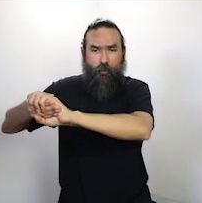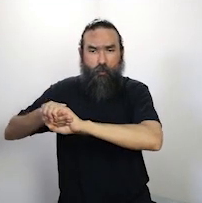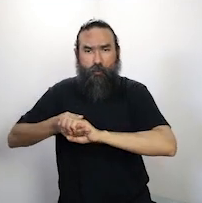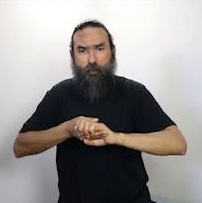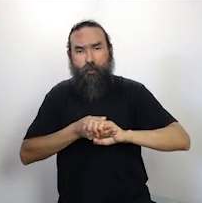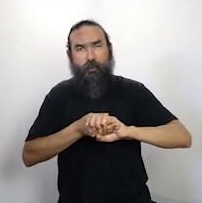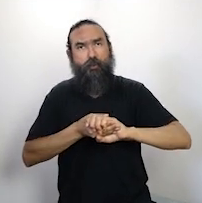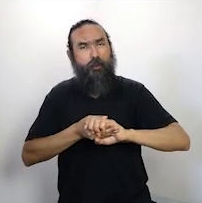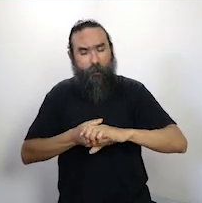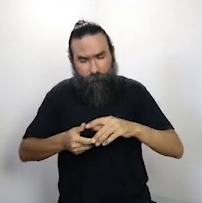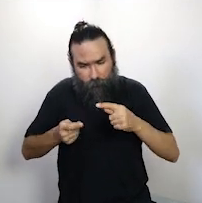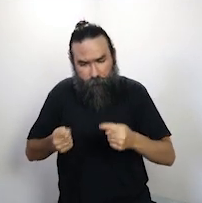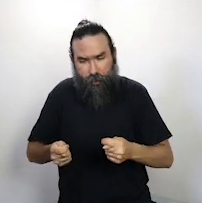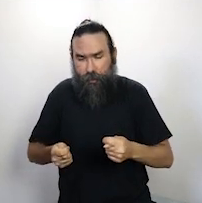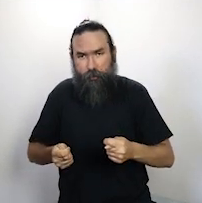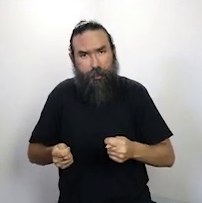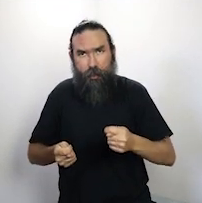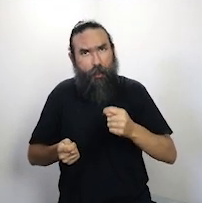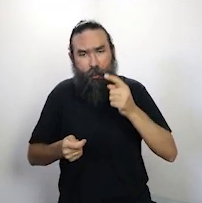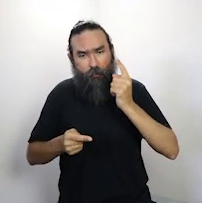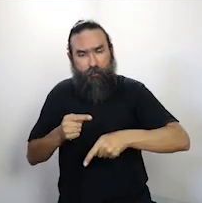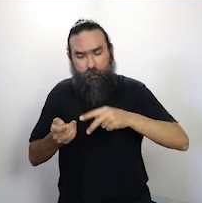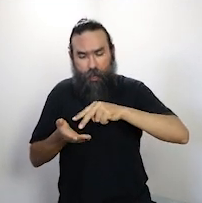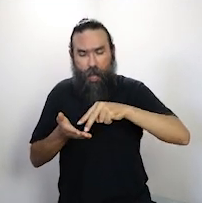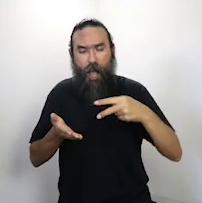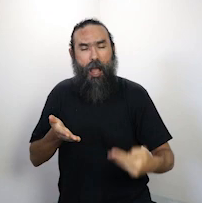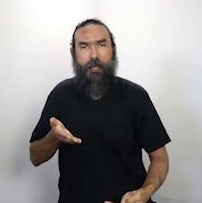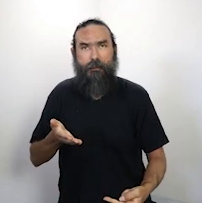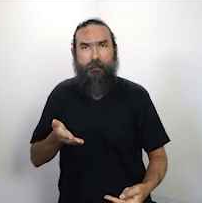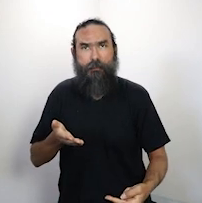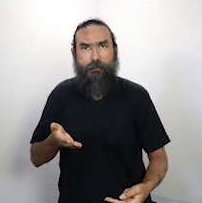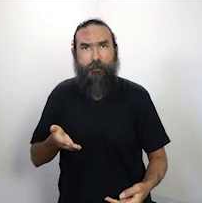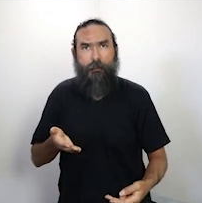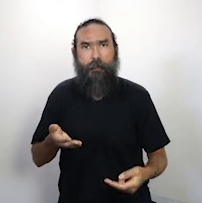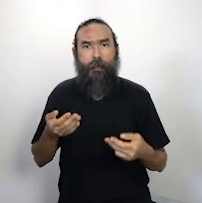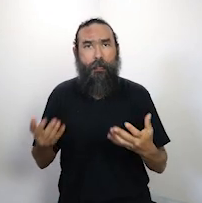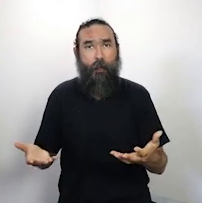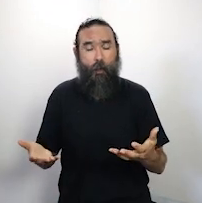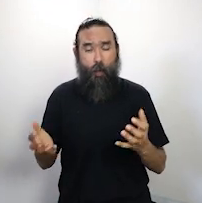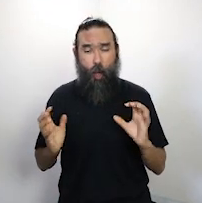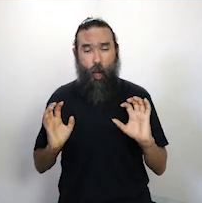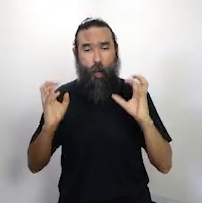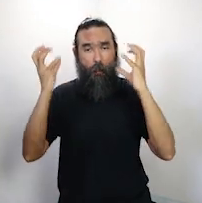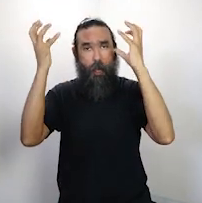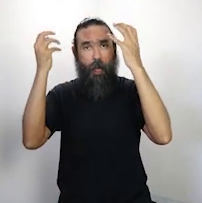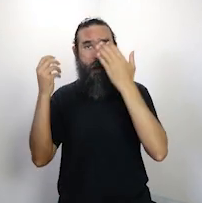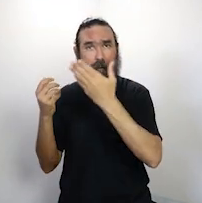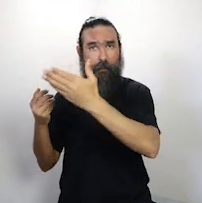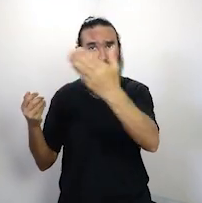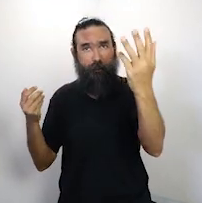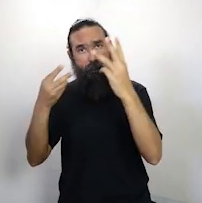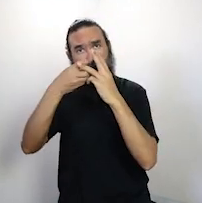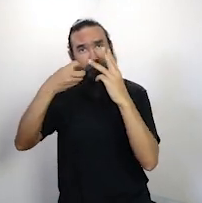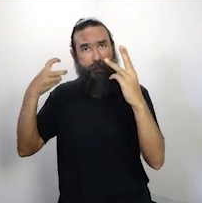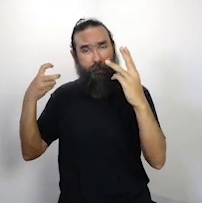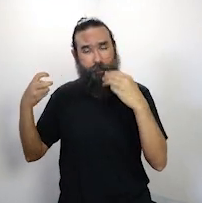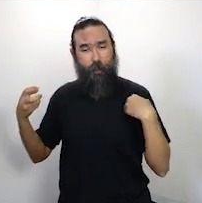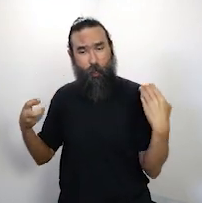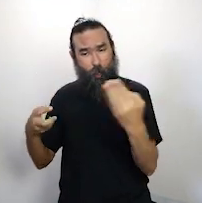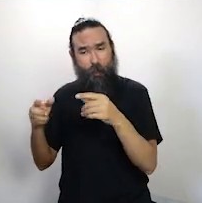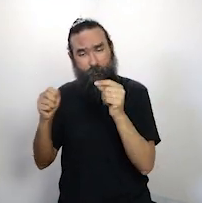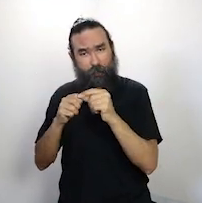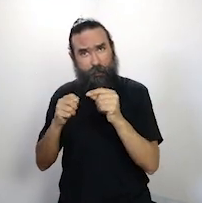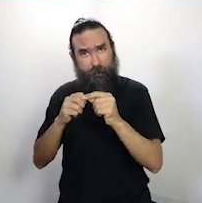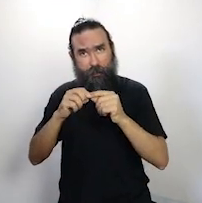cair. Então, em homenagens aos povos indígenas, a gente fez um vídeo que foi gravado aqui na Aldeia